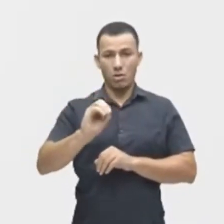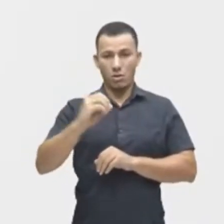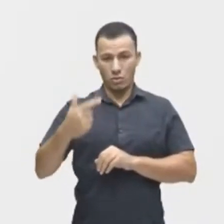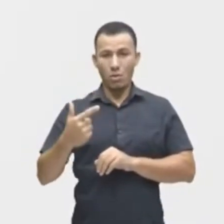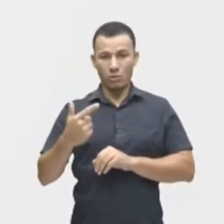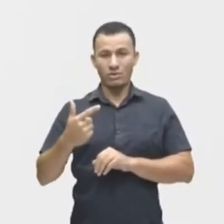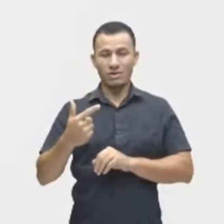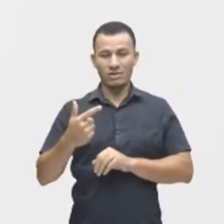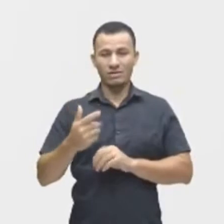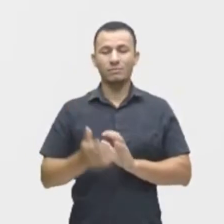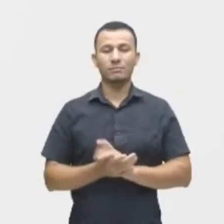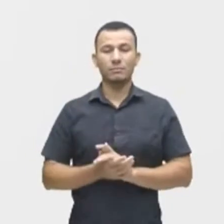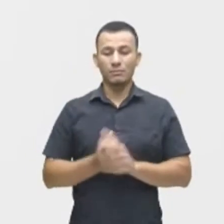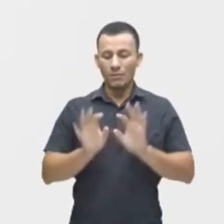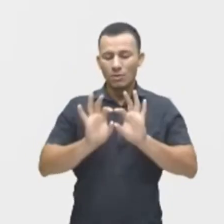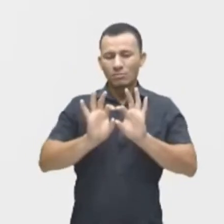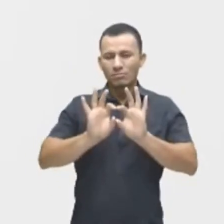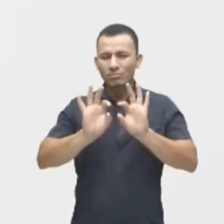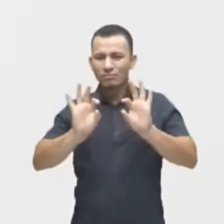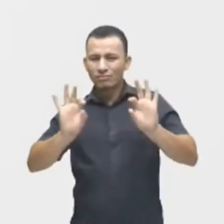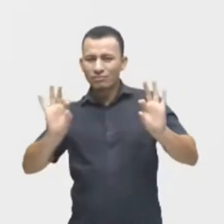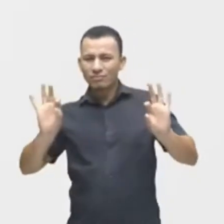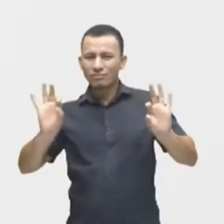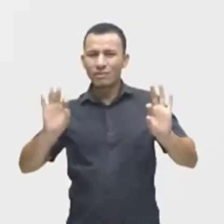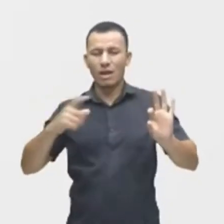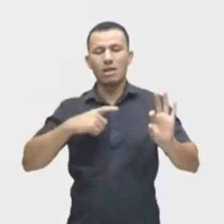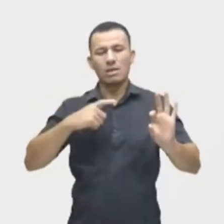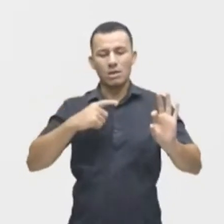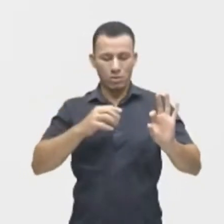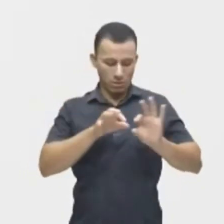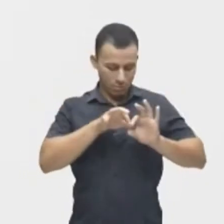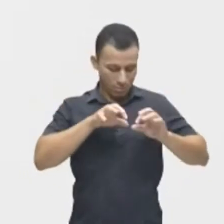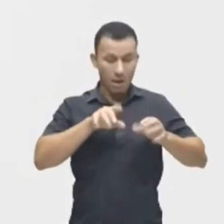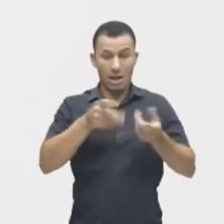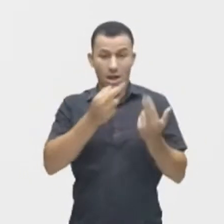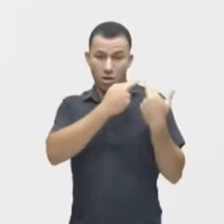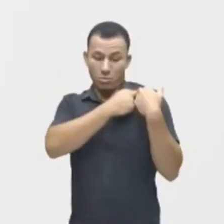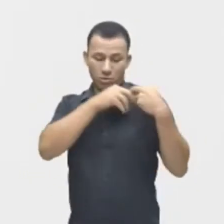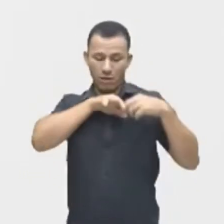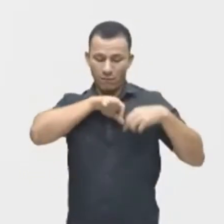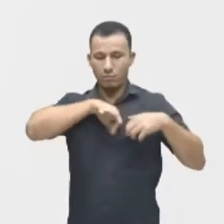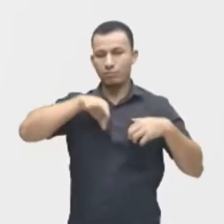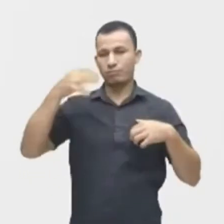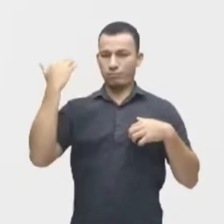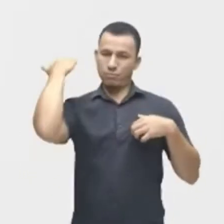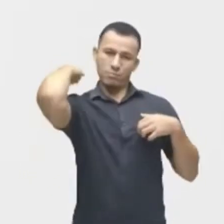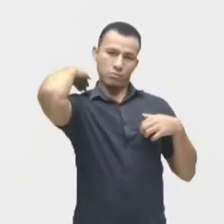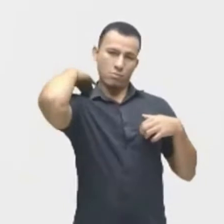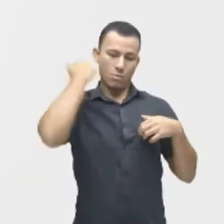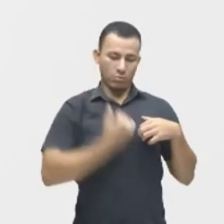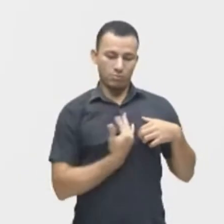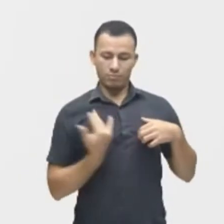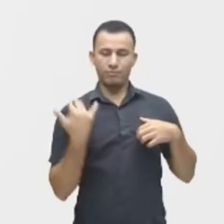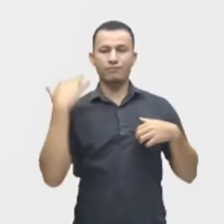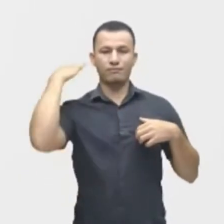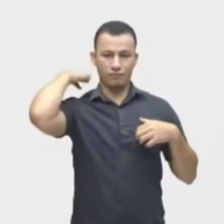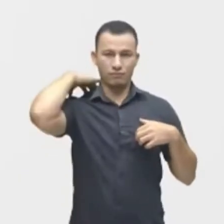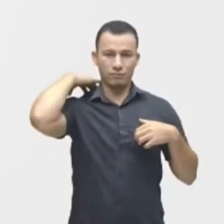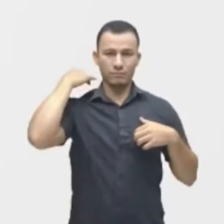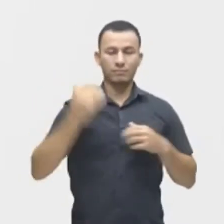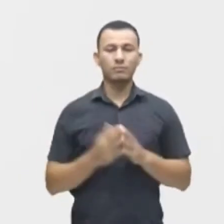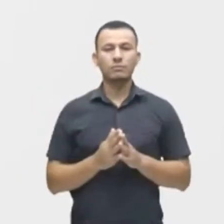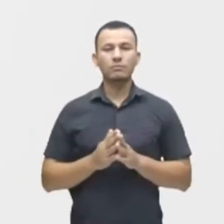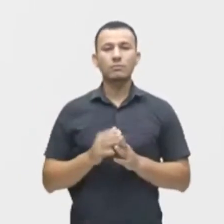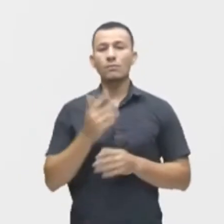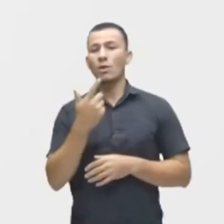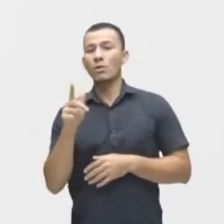ela leva o sangue do ventrículo direito para os pulmões, tá bom? Em outra condição, nós temos as